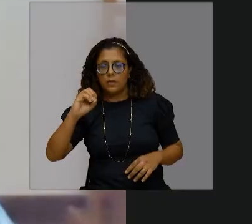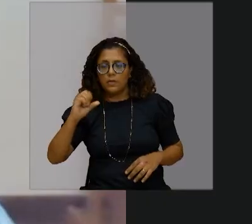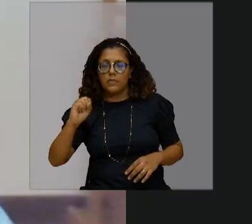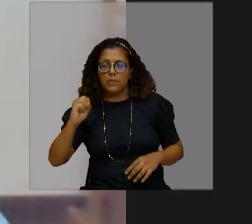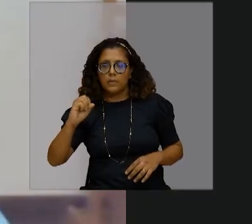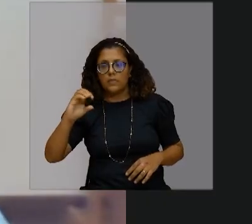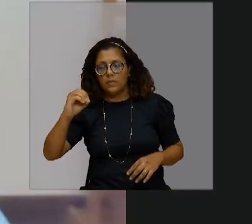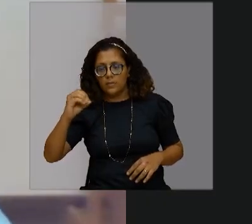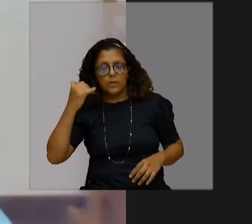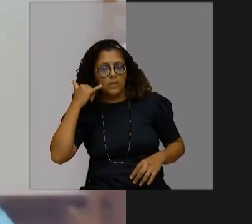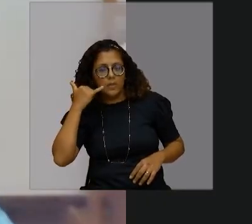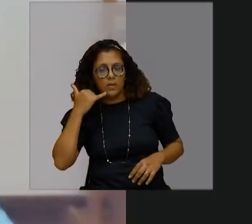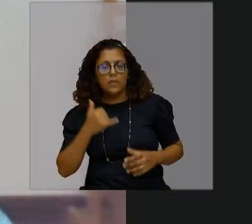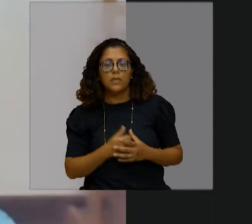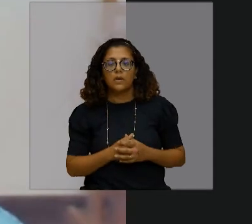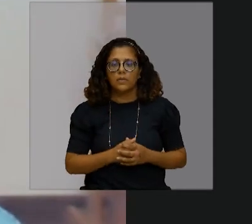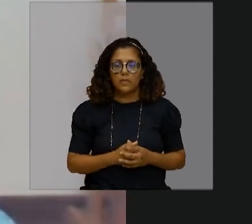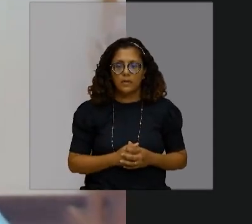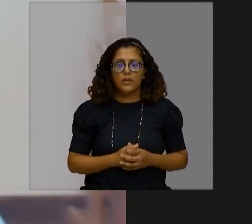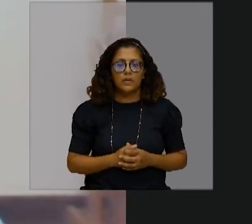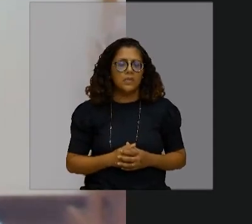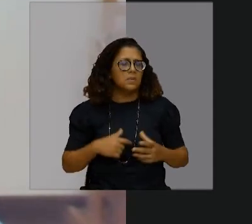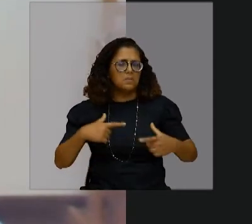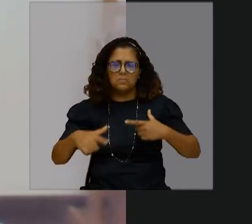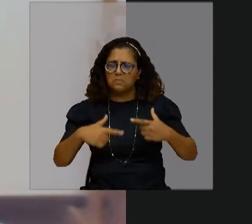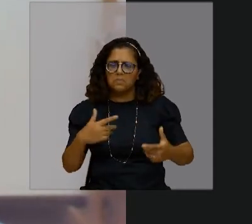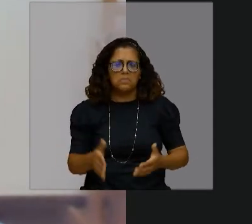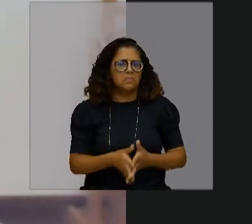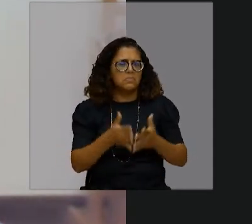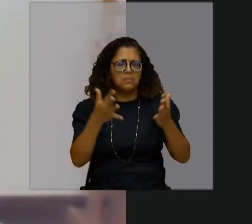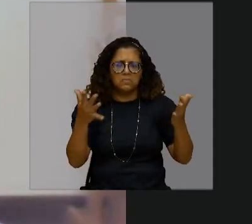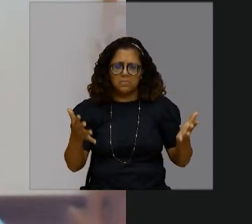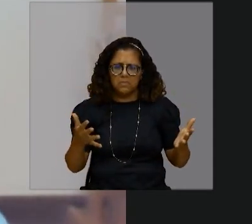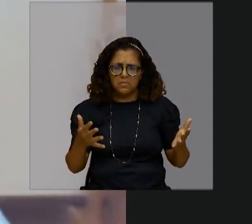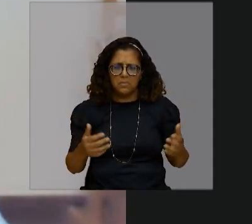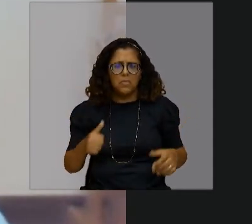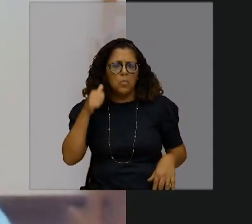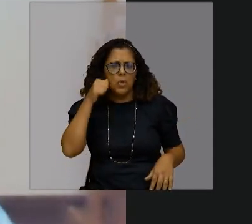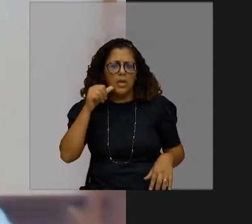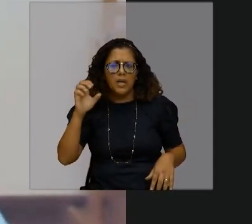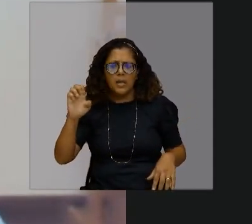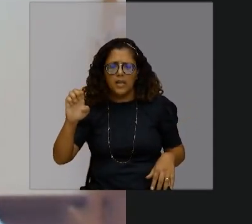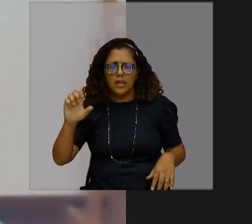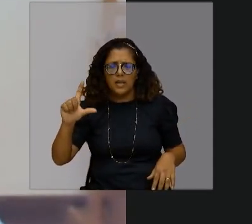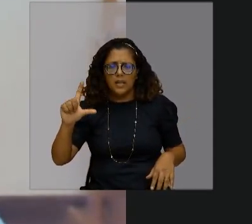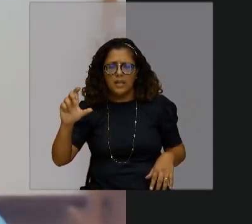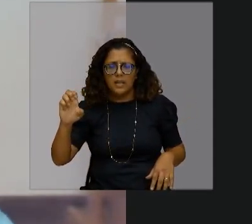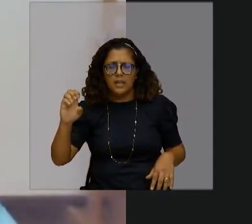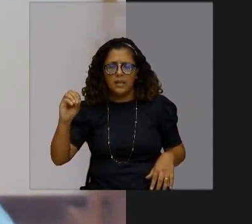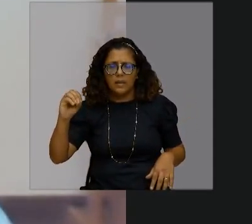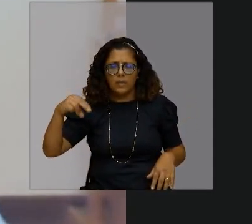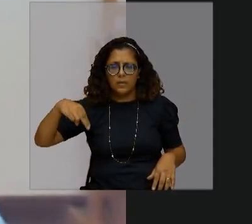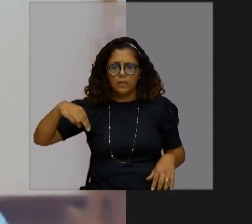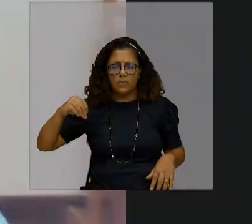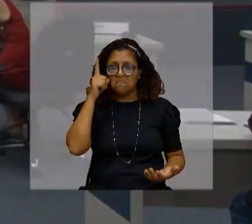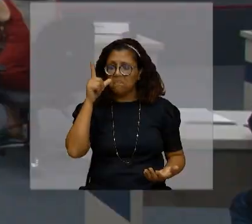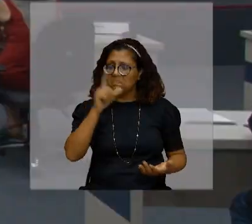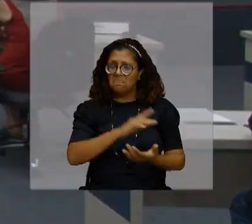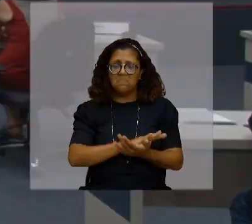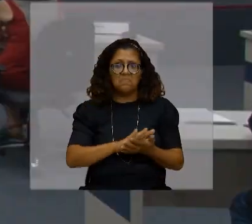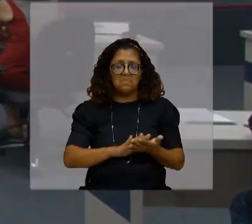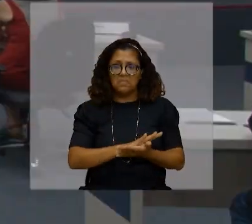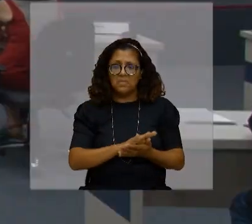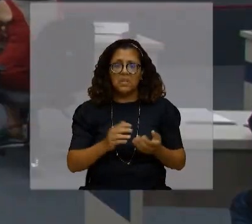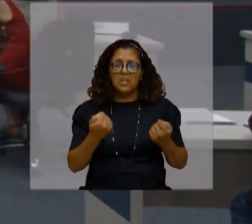sobre o tema a delegada defendeu a importância do a 180 informou que por meio deste canal